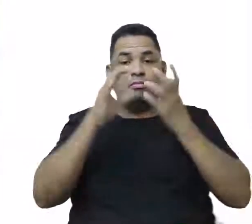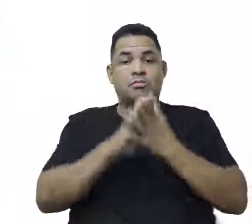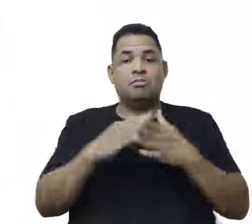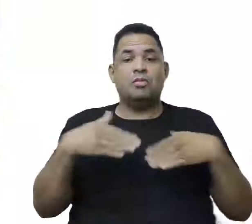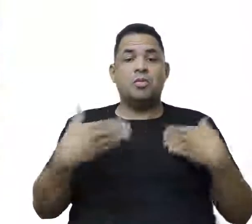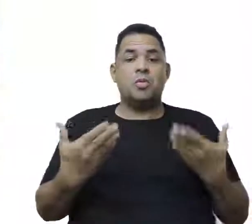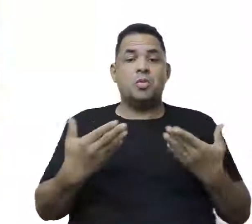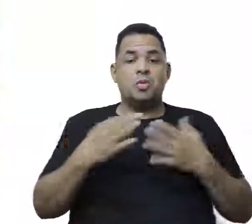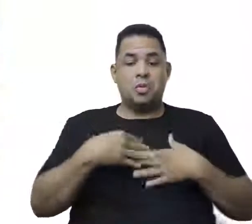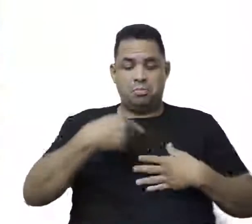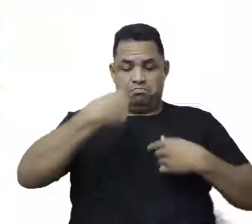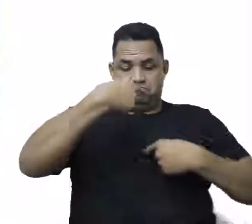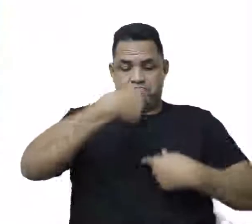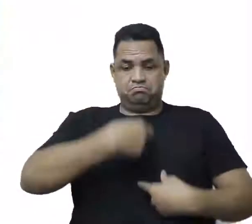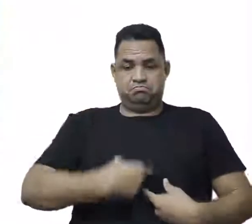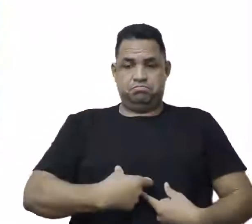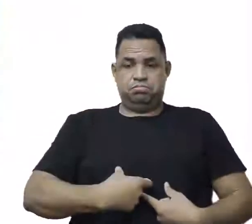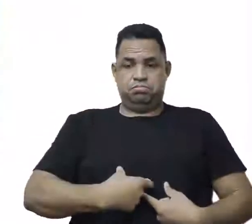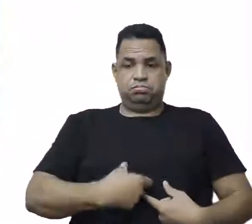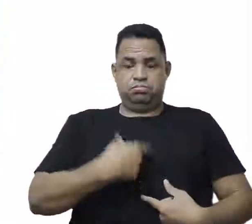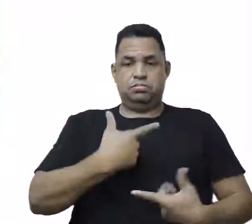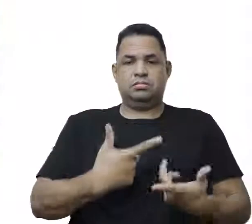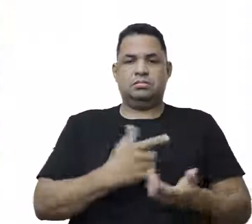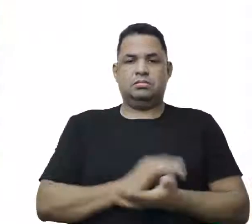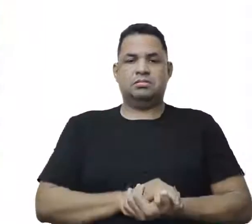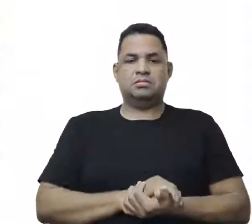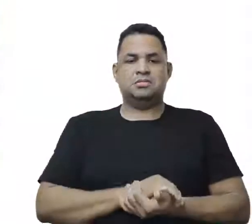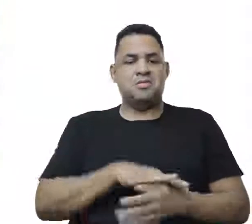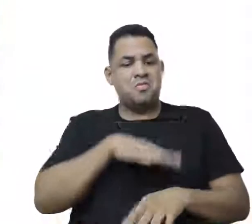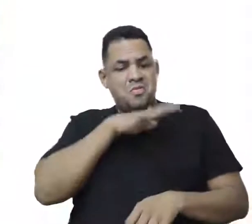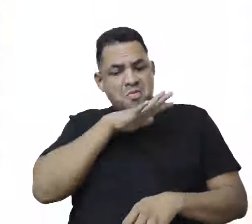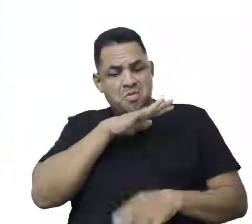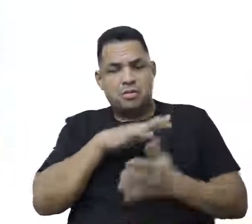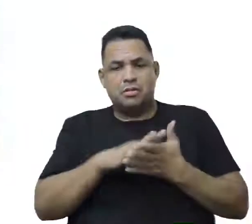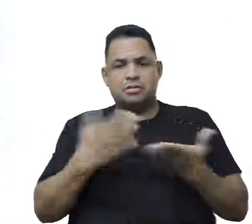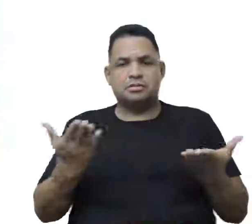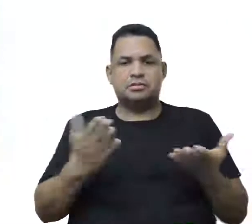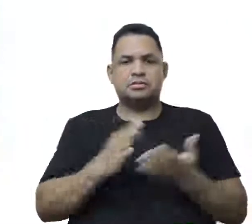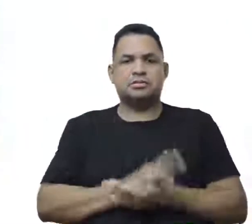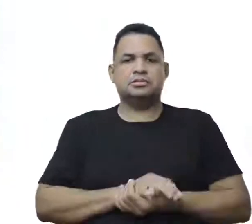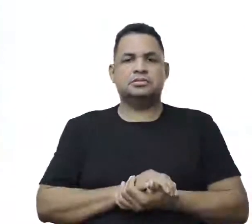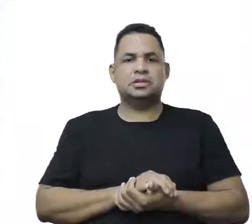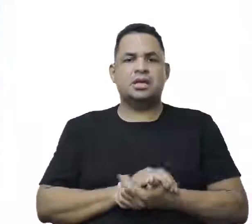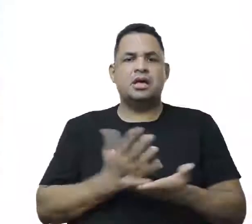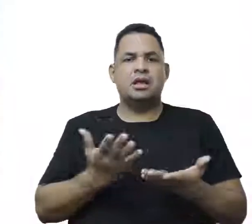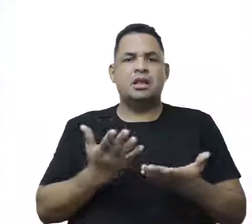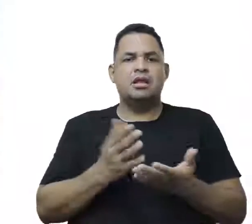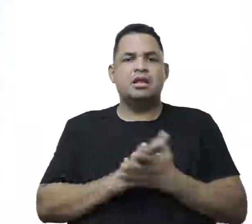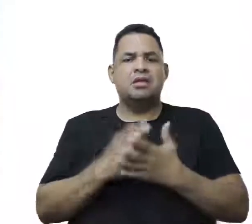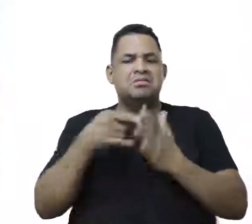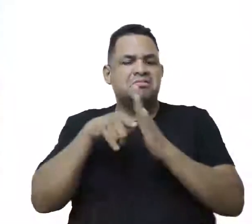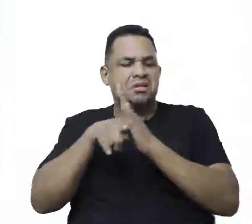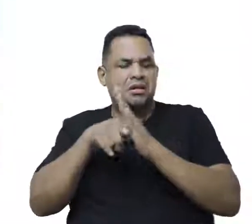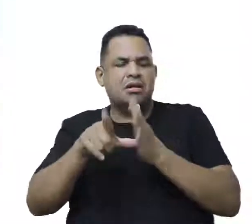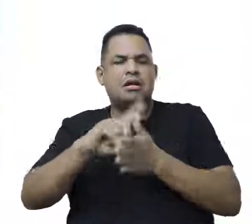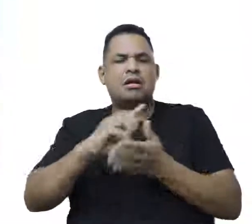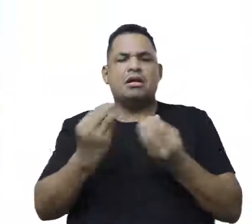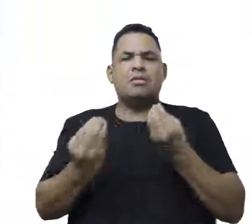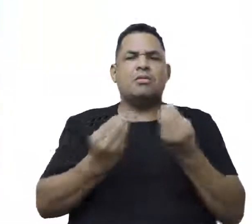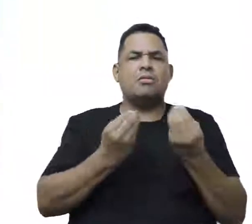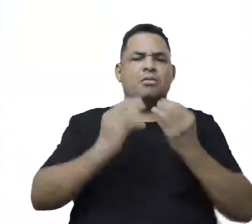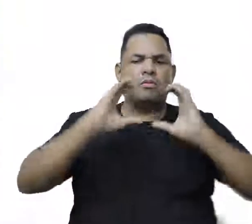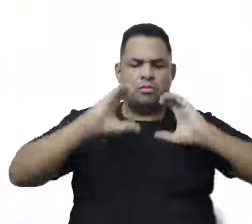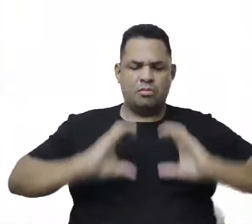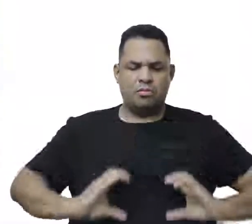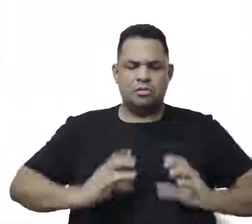uma má postura. Muitas das vezes nós fizemos ali pré-julgamentos ou pré-análises conforme o